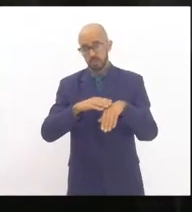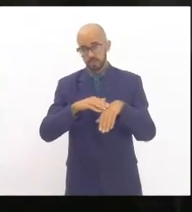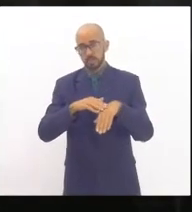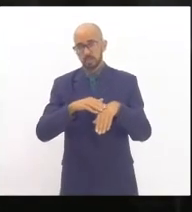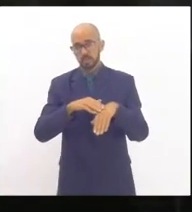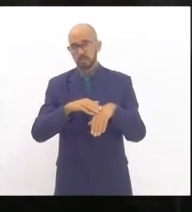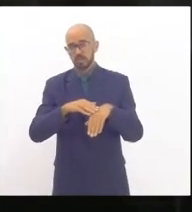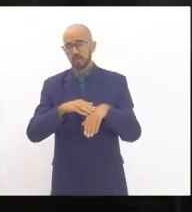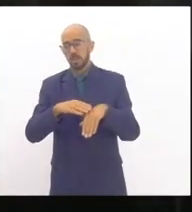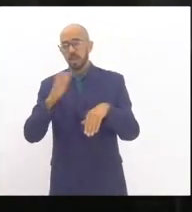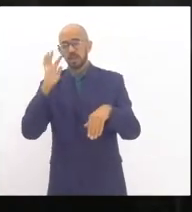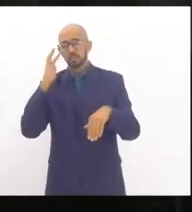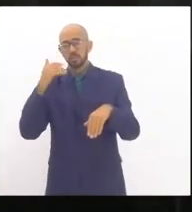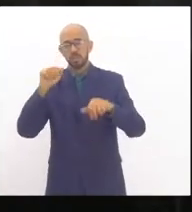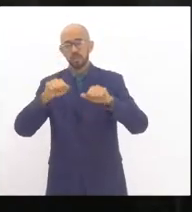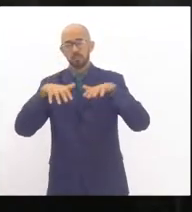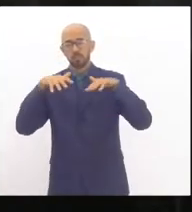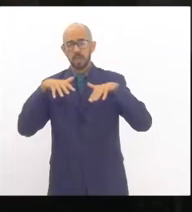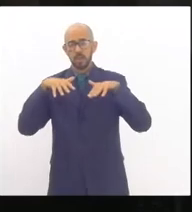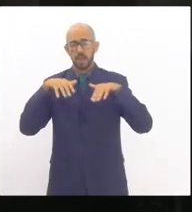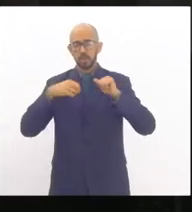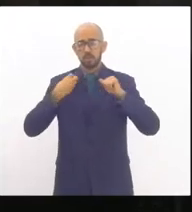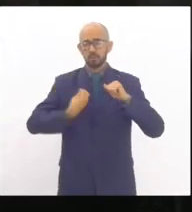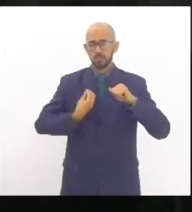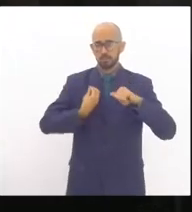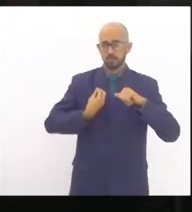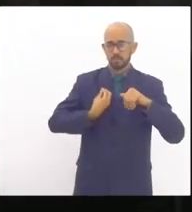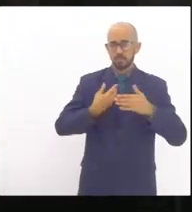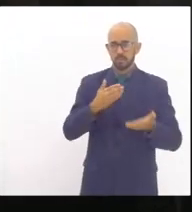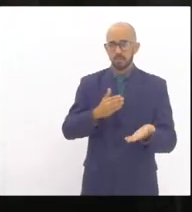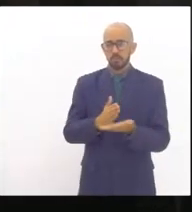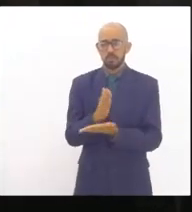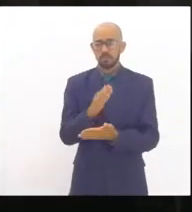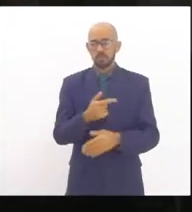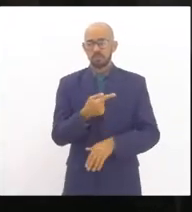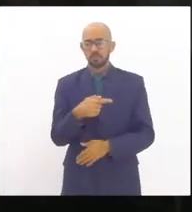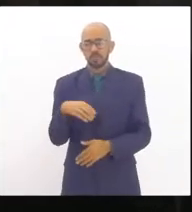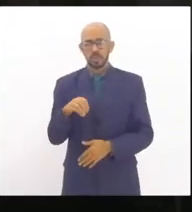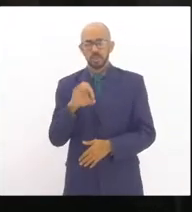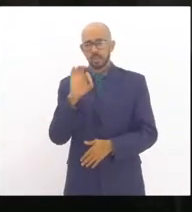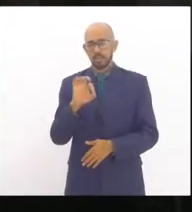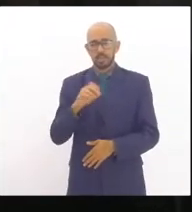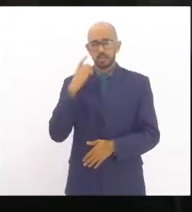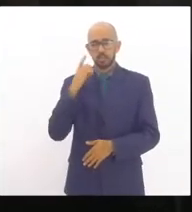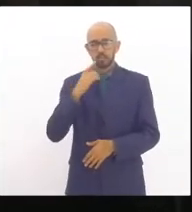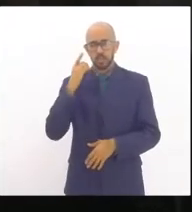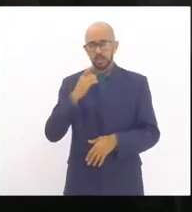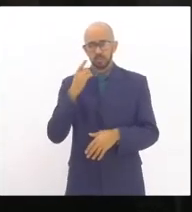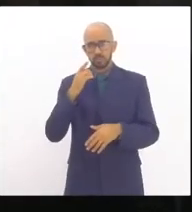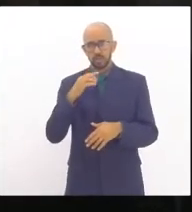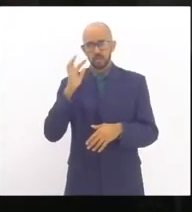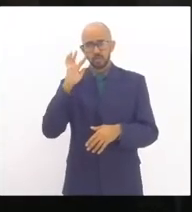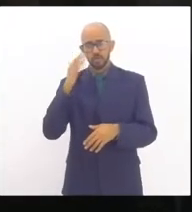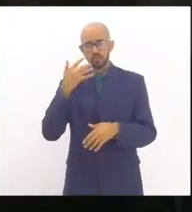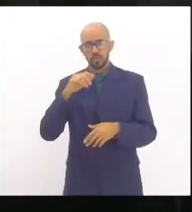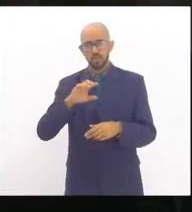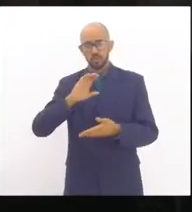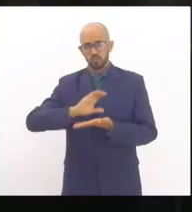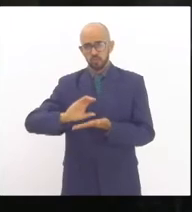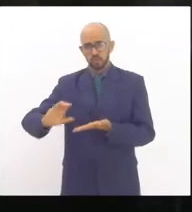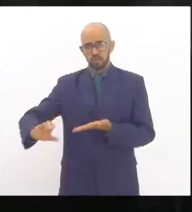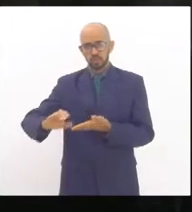decidido em planar com a participação e aprovação dos 70 deputados decidiu pelo investimento